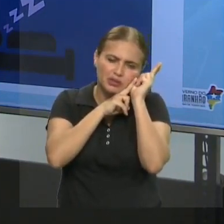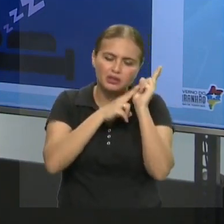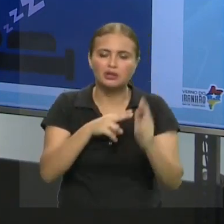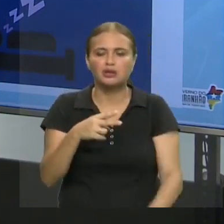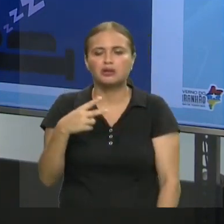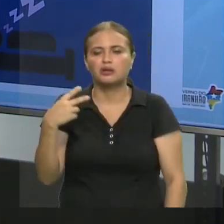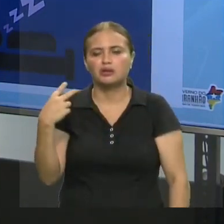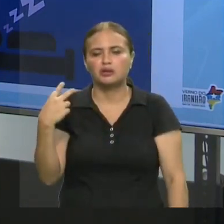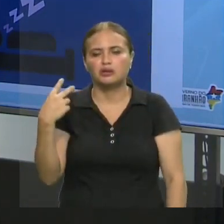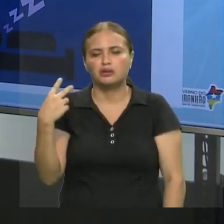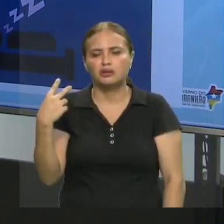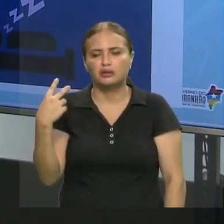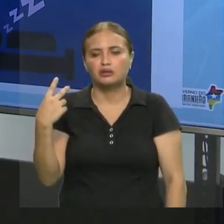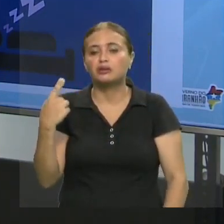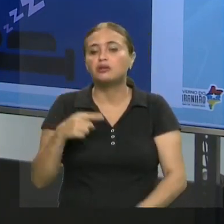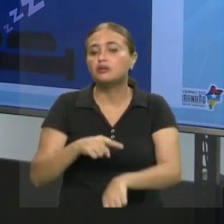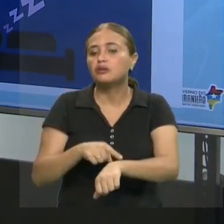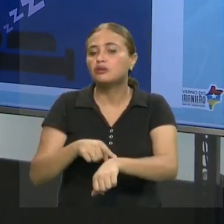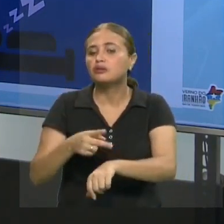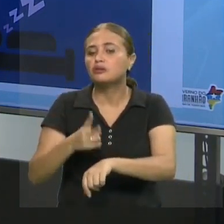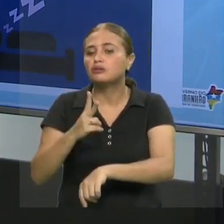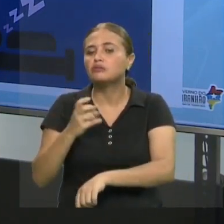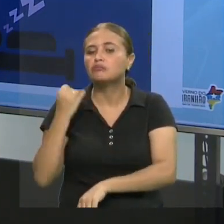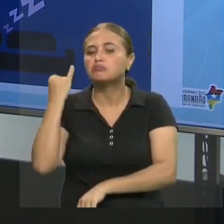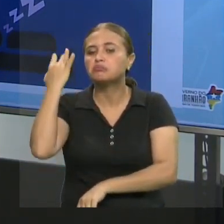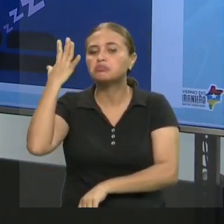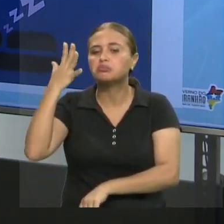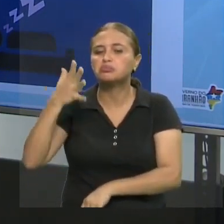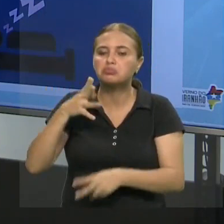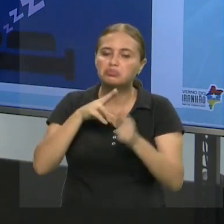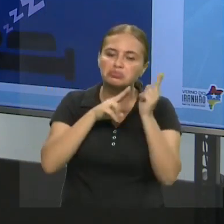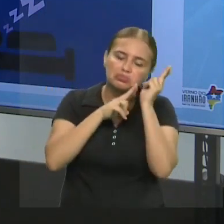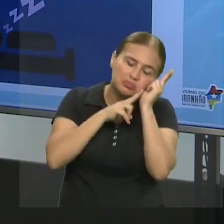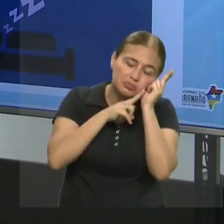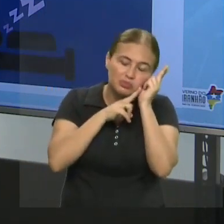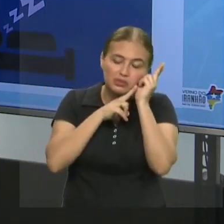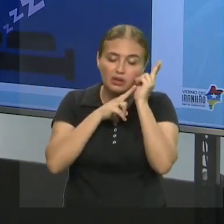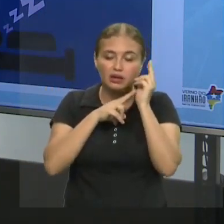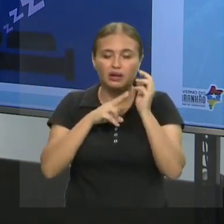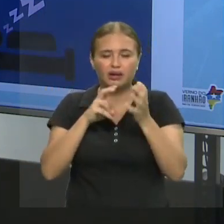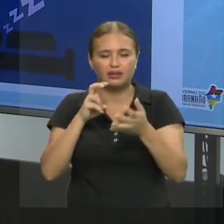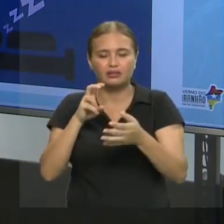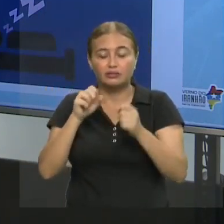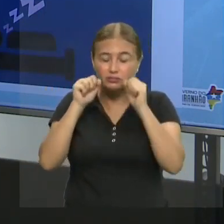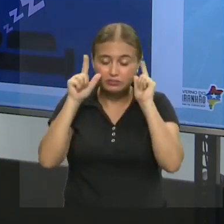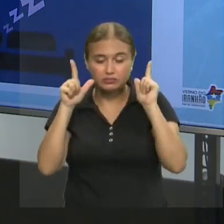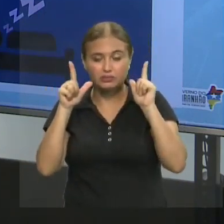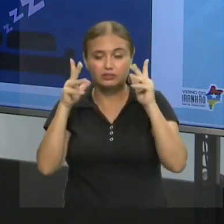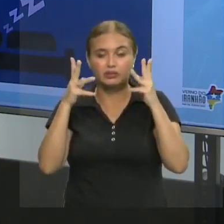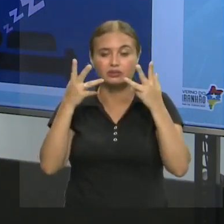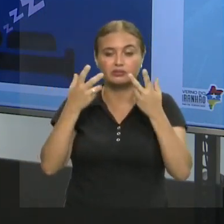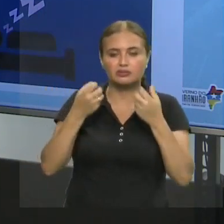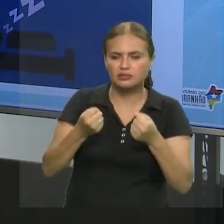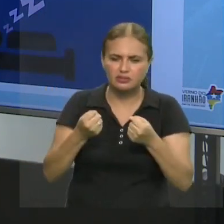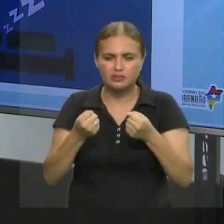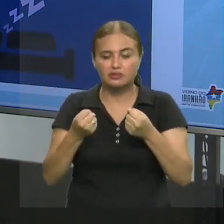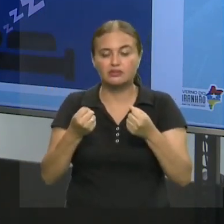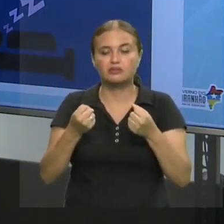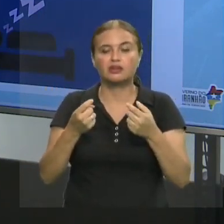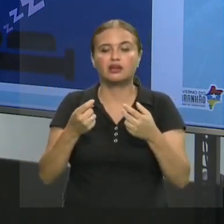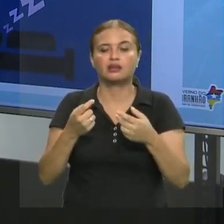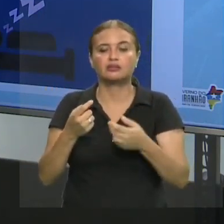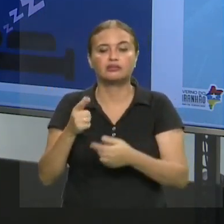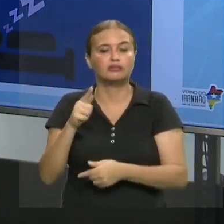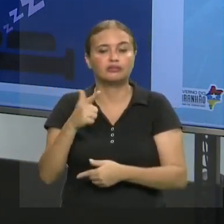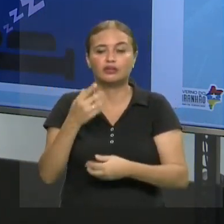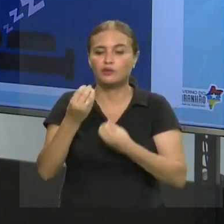2 horas da manhã, 4 horas da manhã, isso tornou um hábito, né? E acaba que eu no outro dia eu não consigo mais produzir porque eu vou acordar cansado, e aí isso